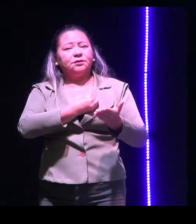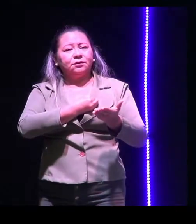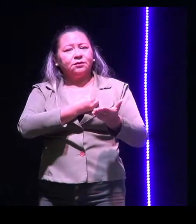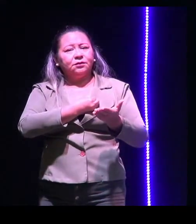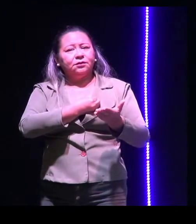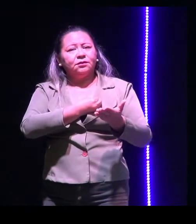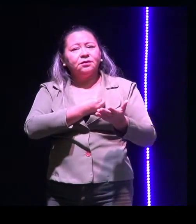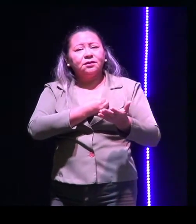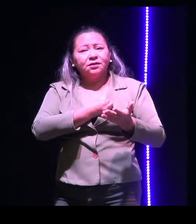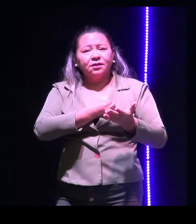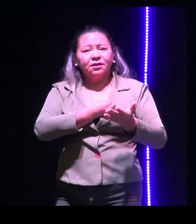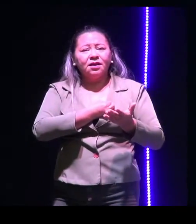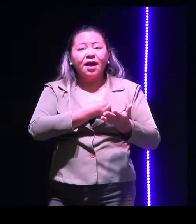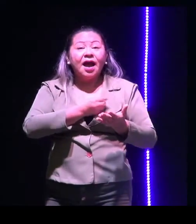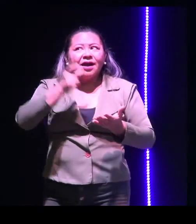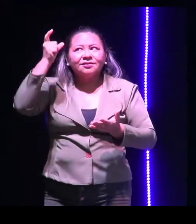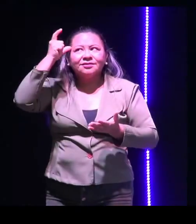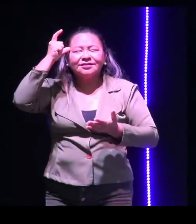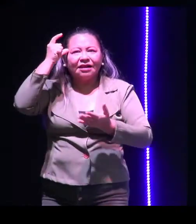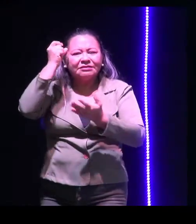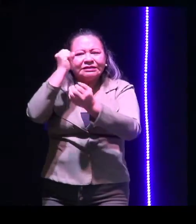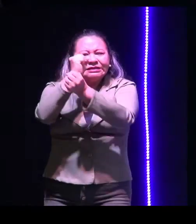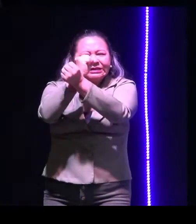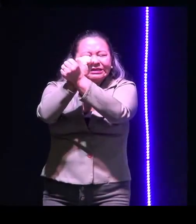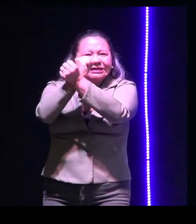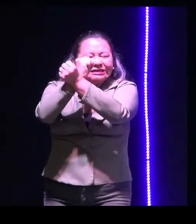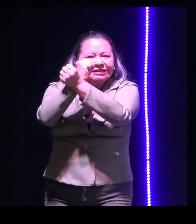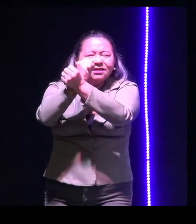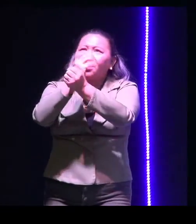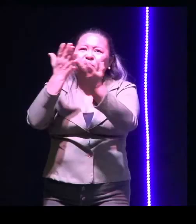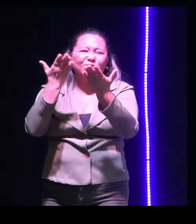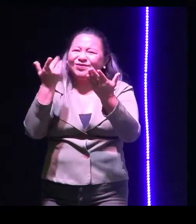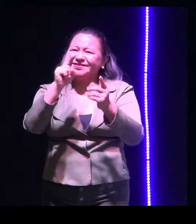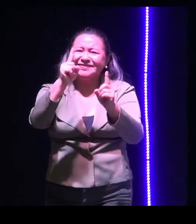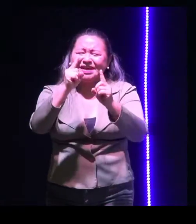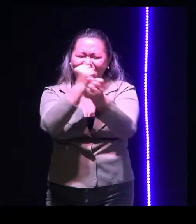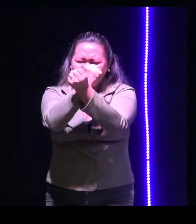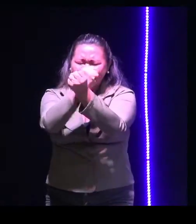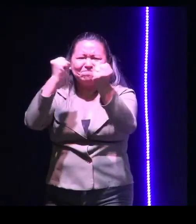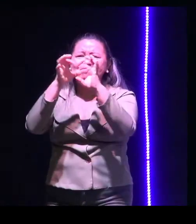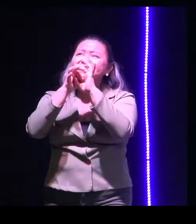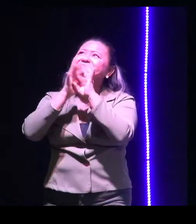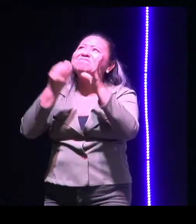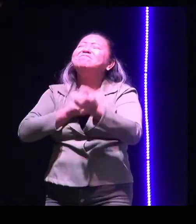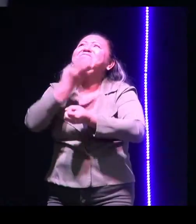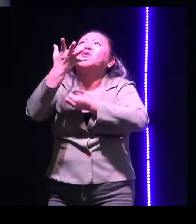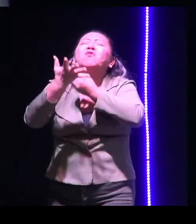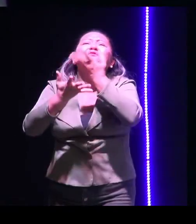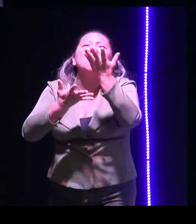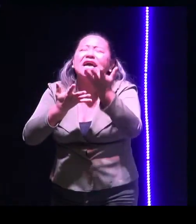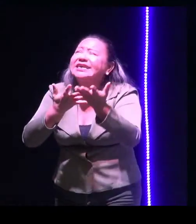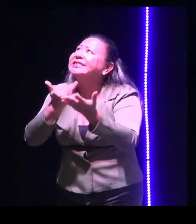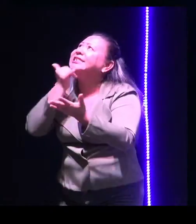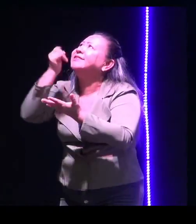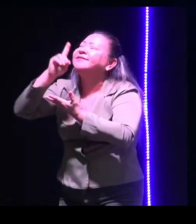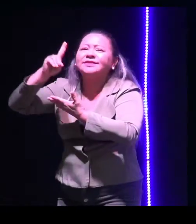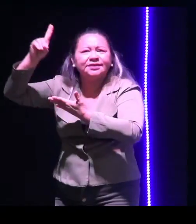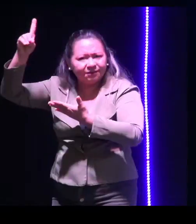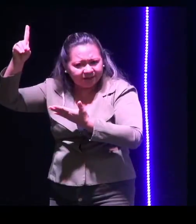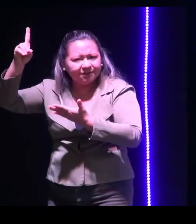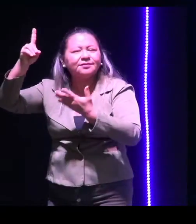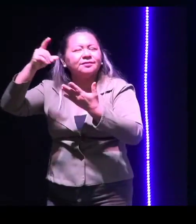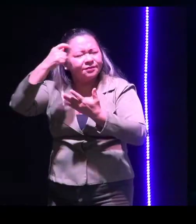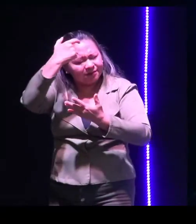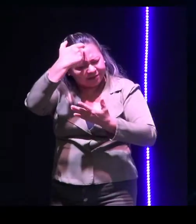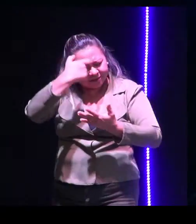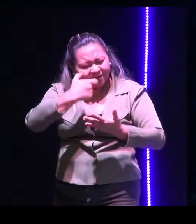que irão tirar você dessa prisão. Hoje você é livre de toda acusação do diabo contra a sua vida. Seja